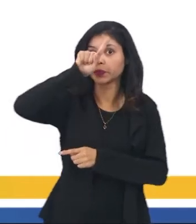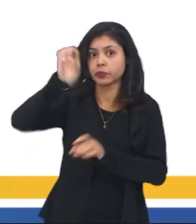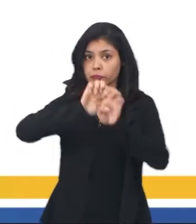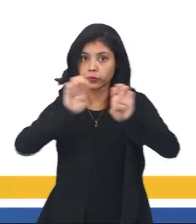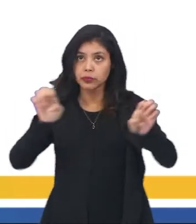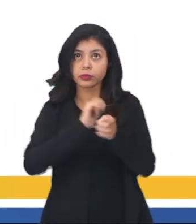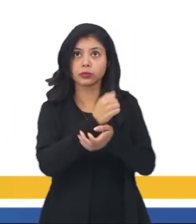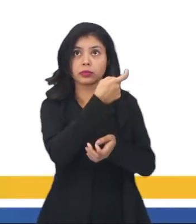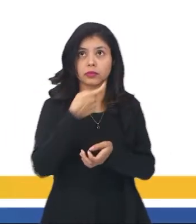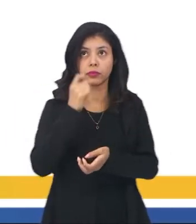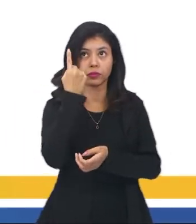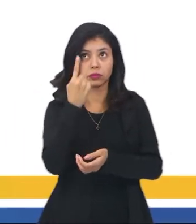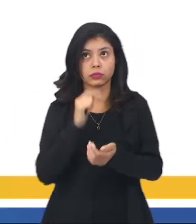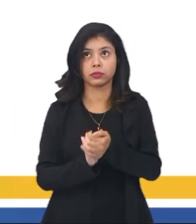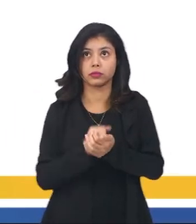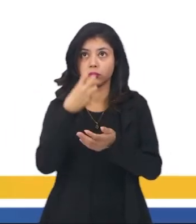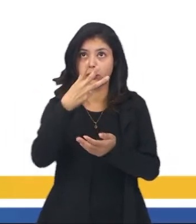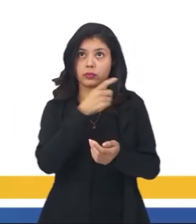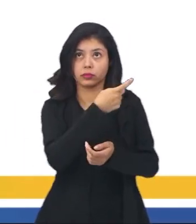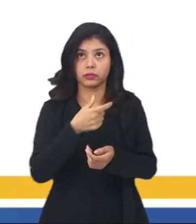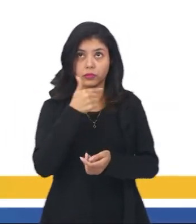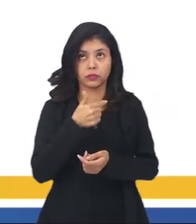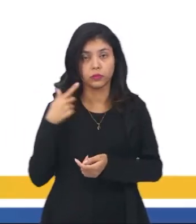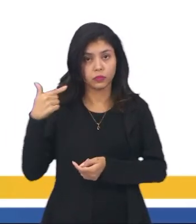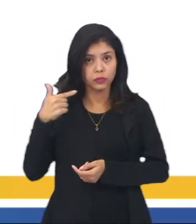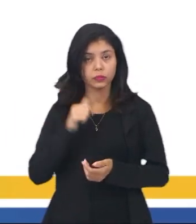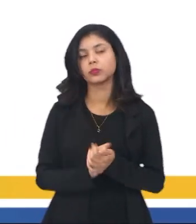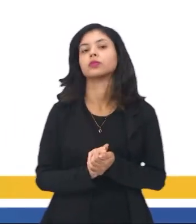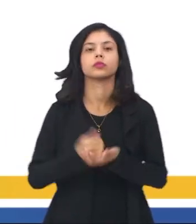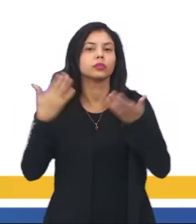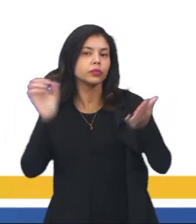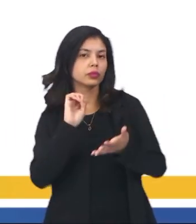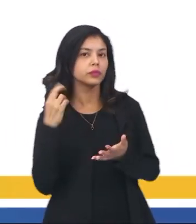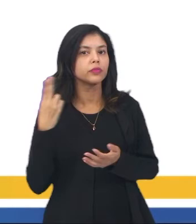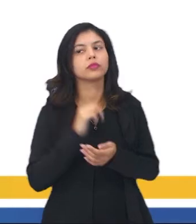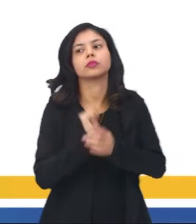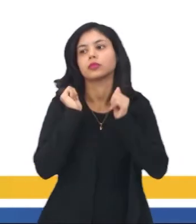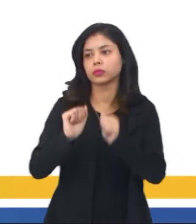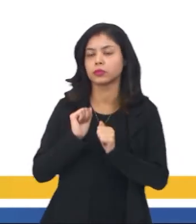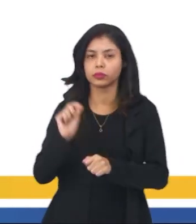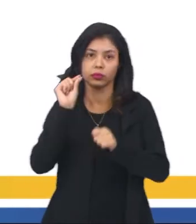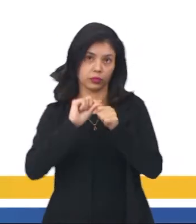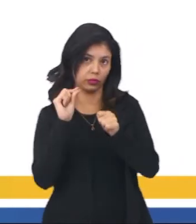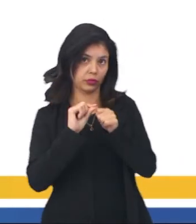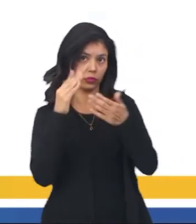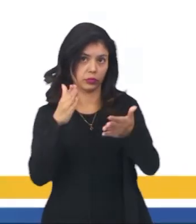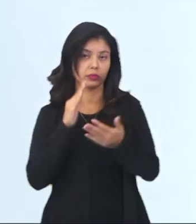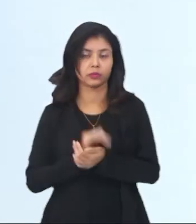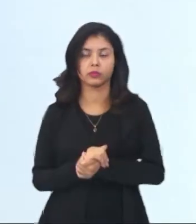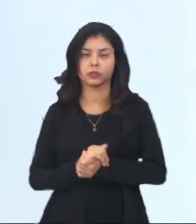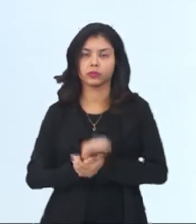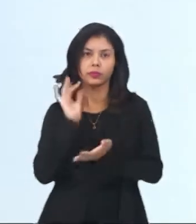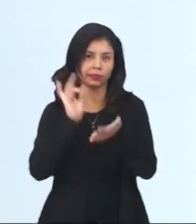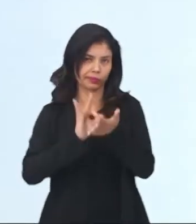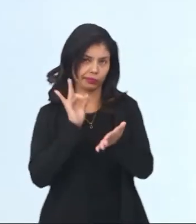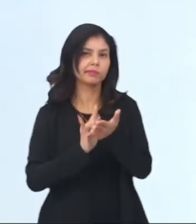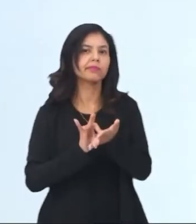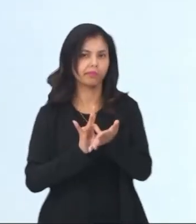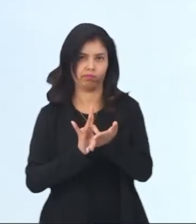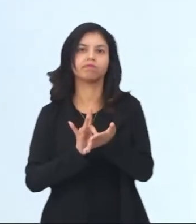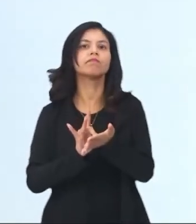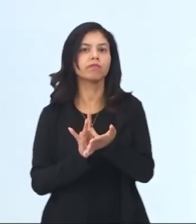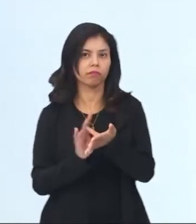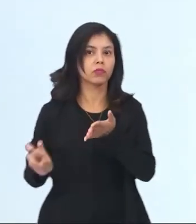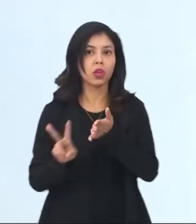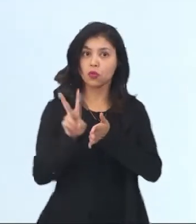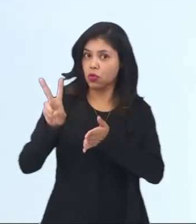é x1 igual a 3 e x2 igual a 2. Ou seja, eu posso colocar, na verdade, pessoal, né, esses